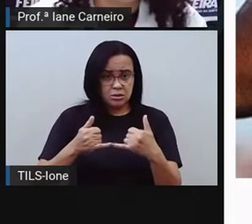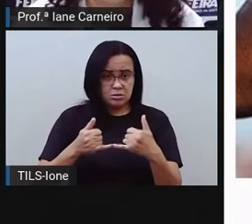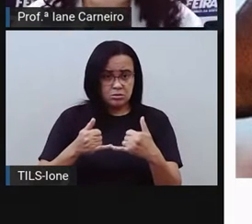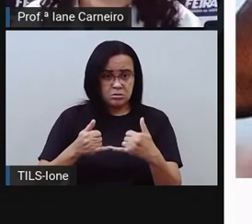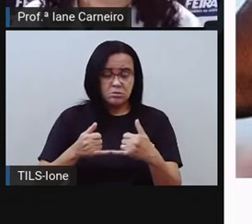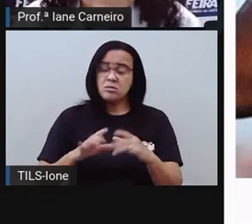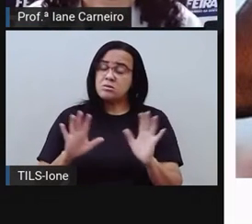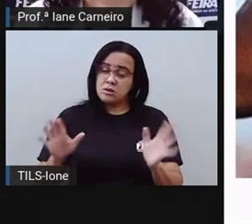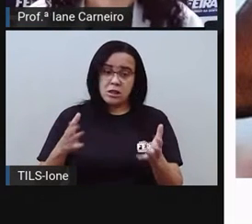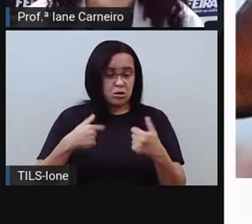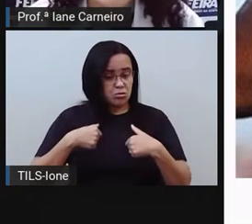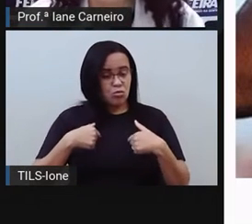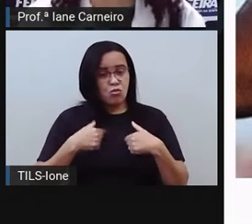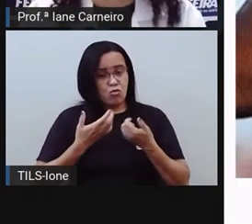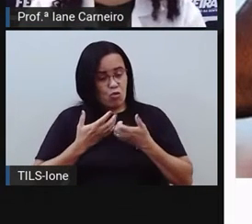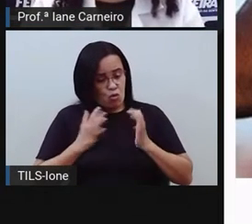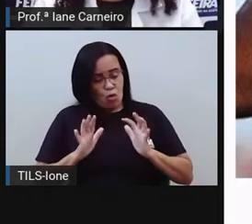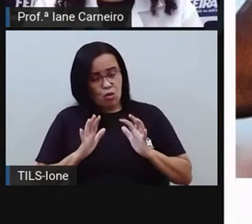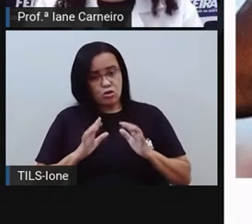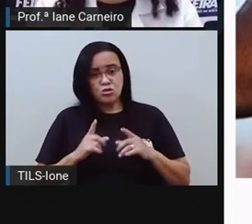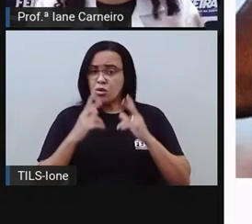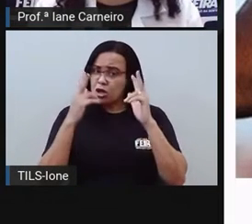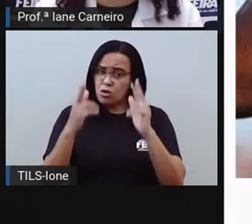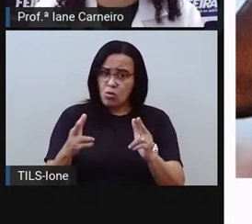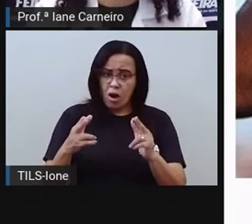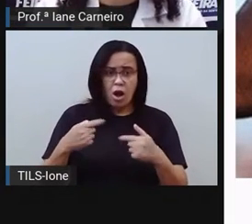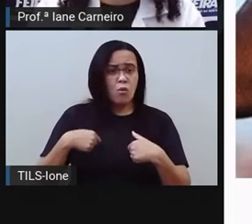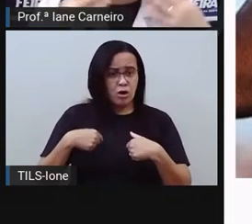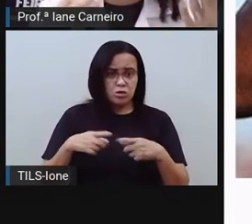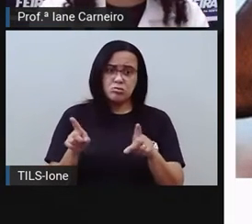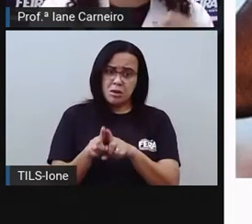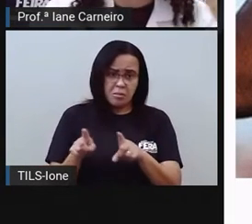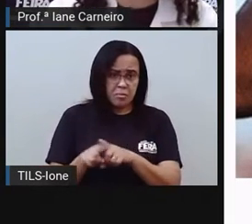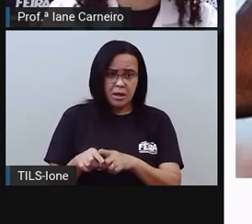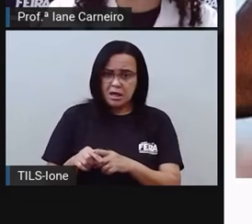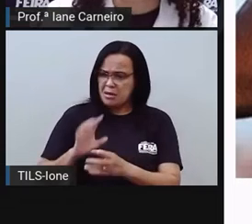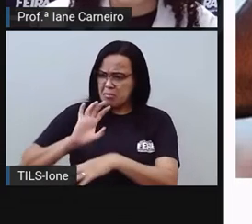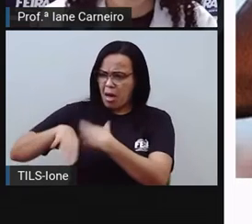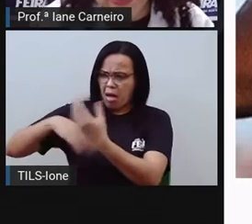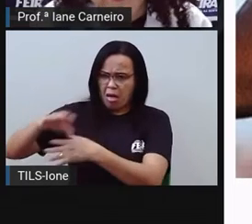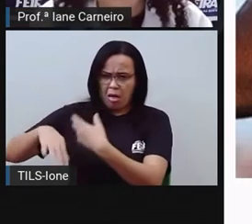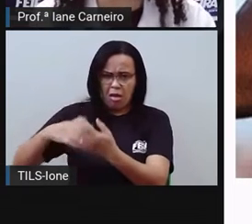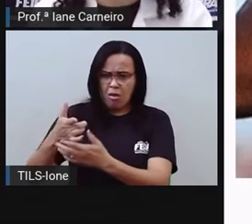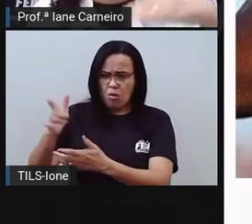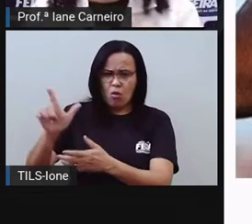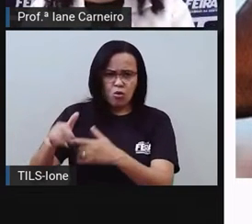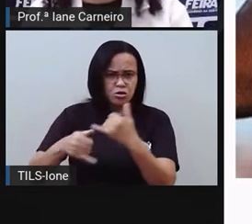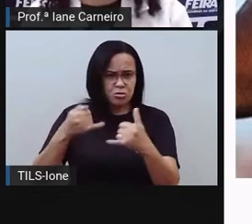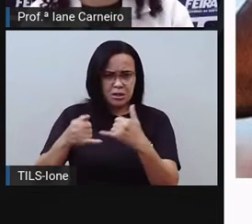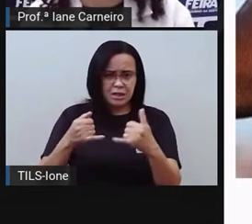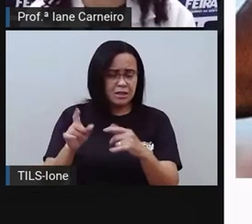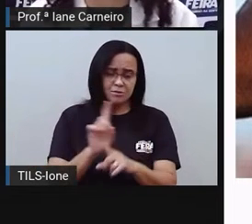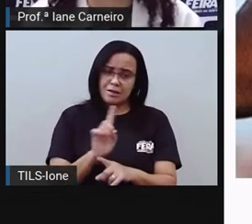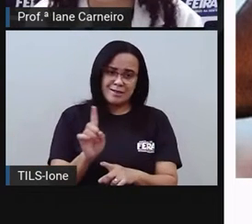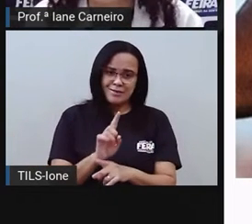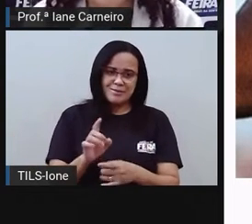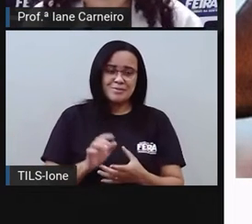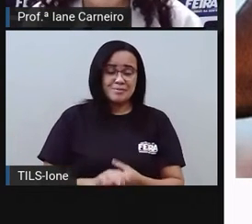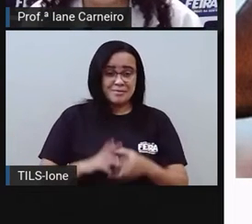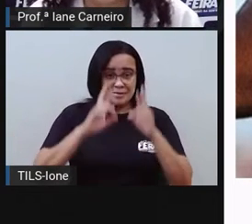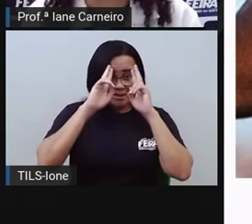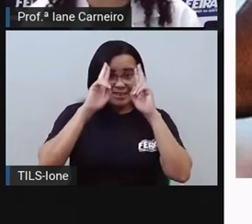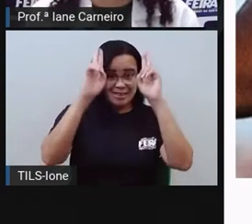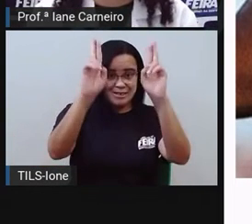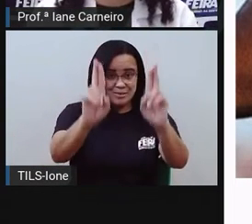sem a permissão da pessoa, né? Então, é importante a gente tratar a pessoa com respeito e a gente vai ser respeitado